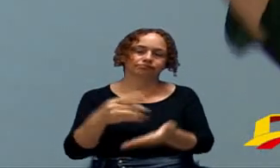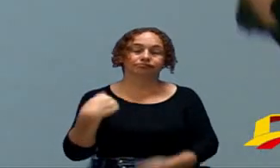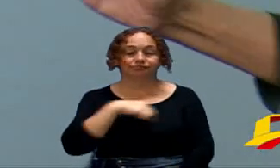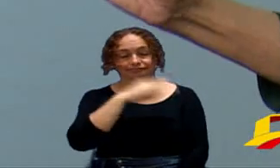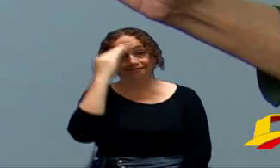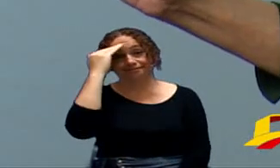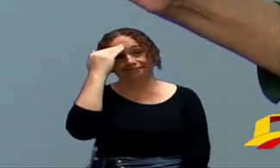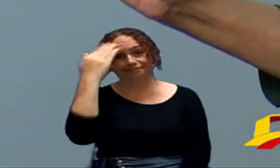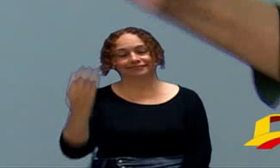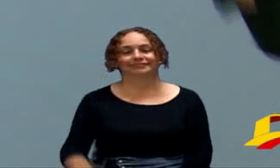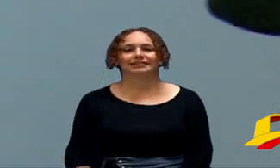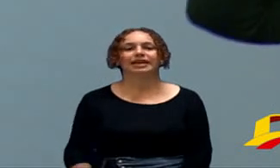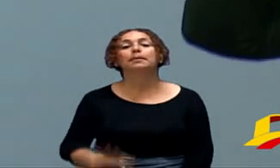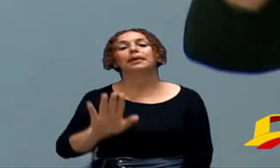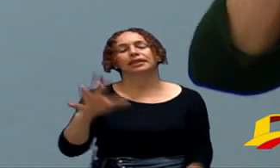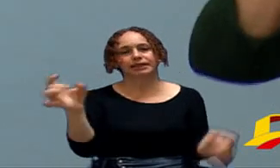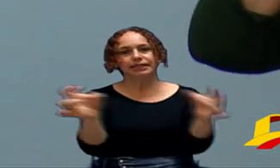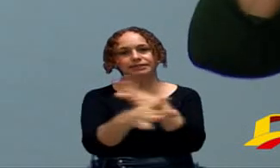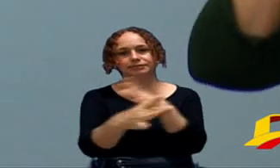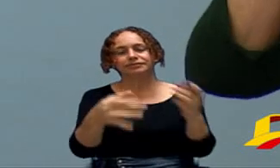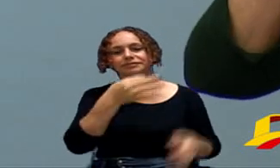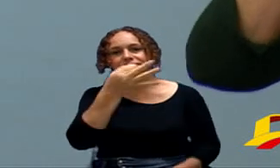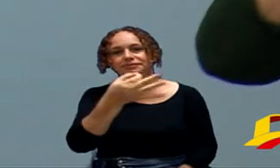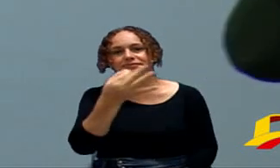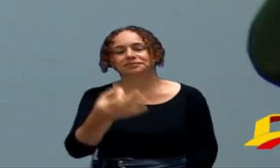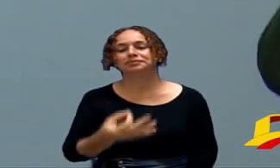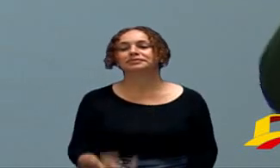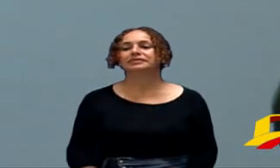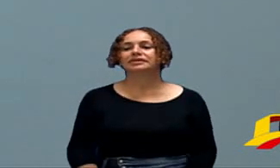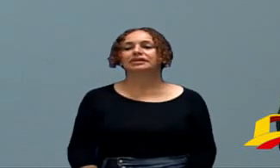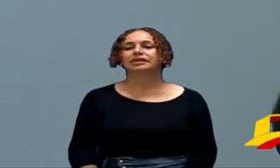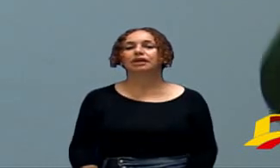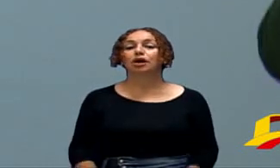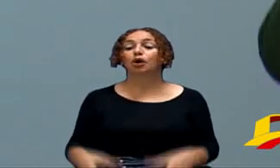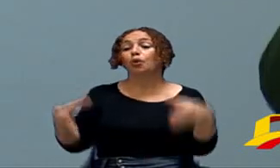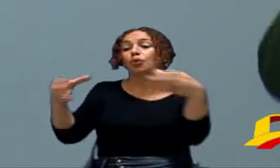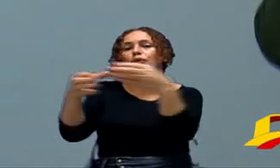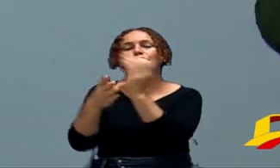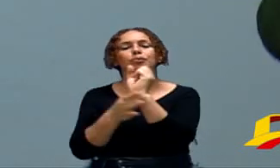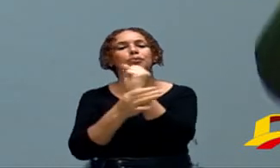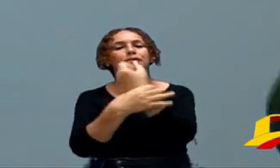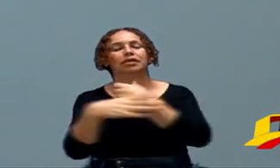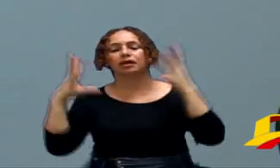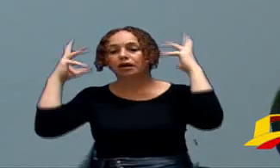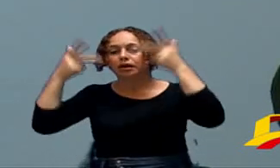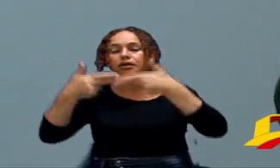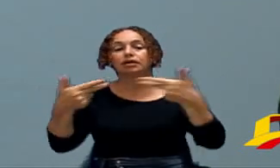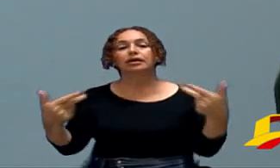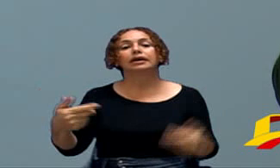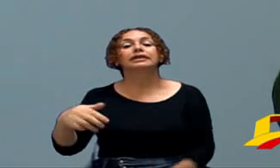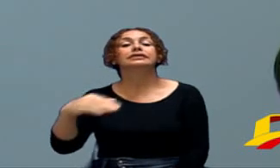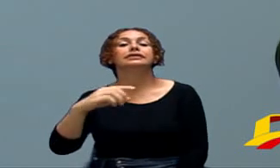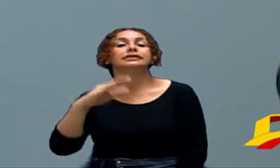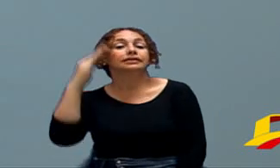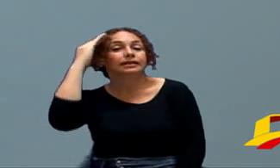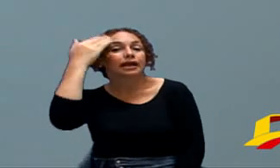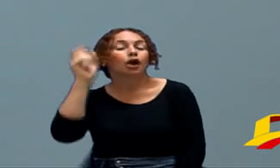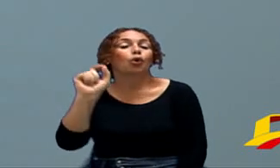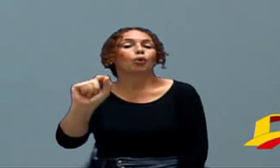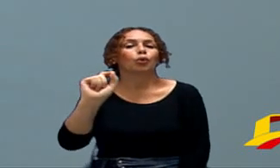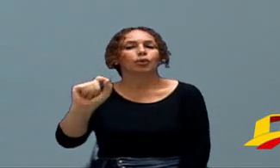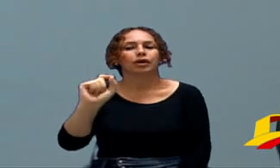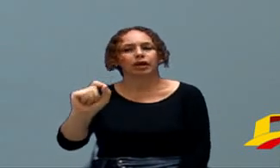Bem, só terminando. A Defensoria Animal, ela entende, assim como o